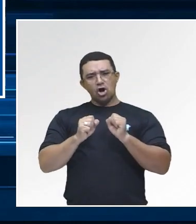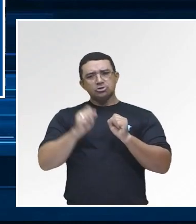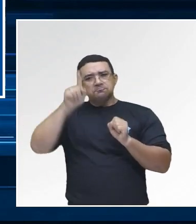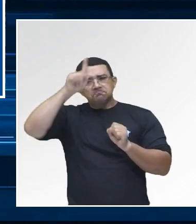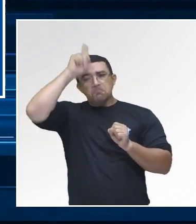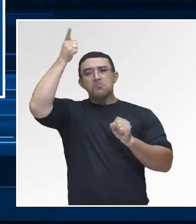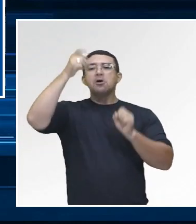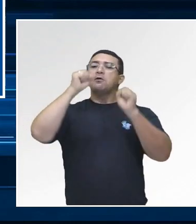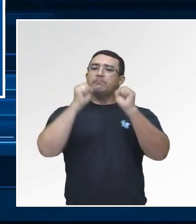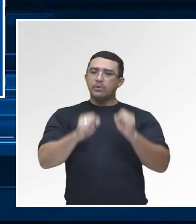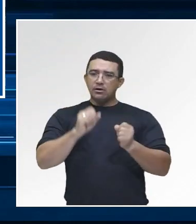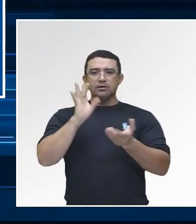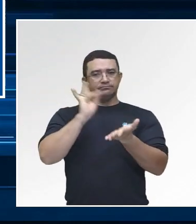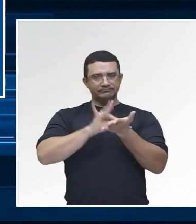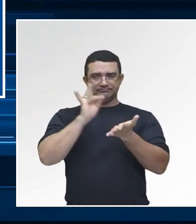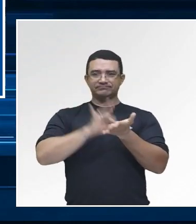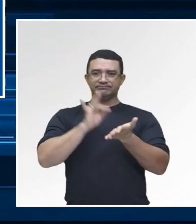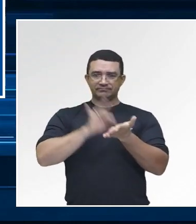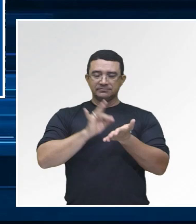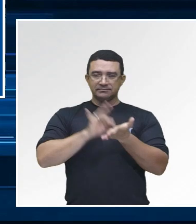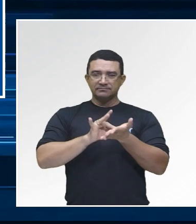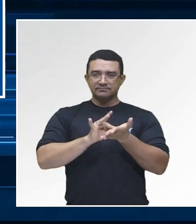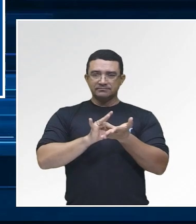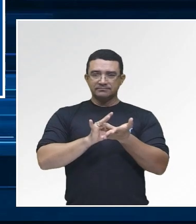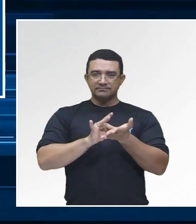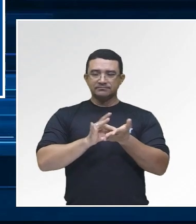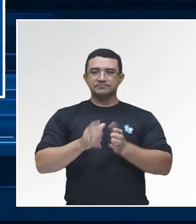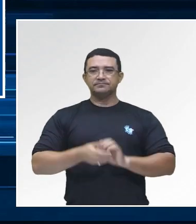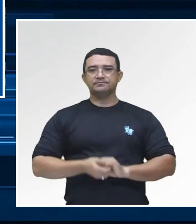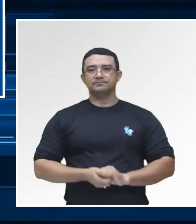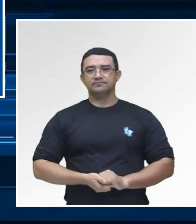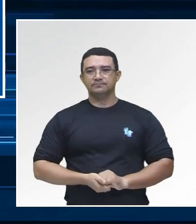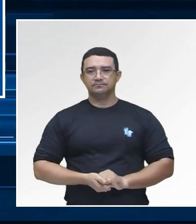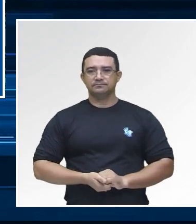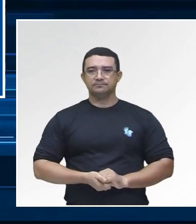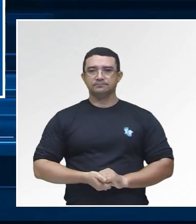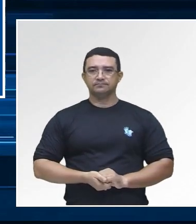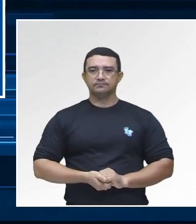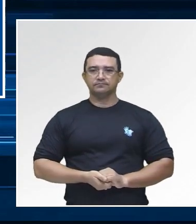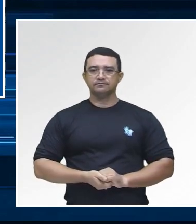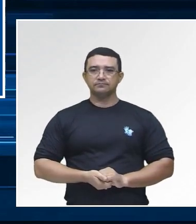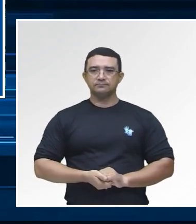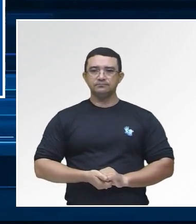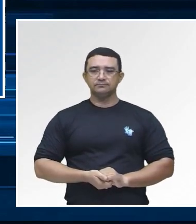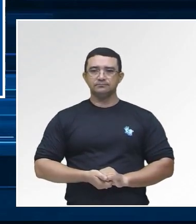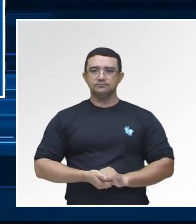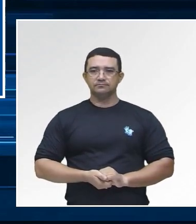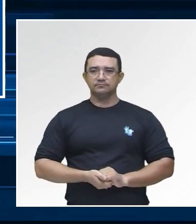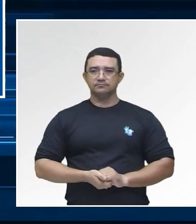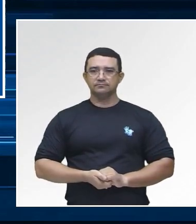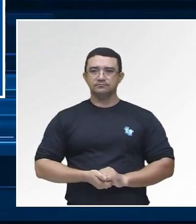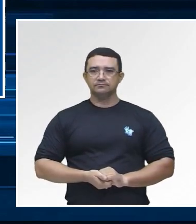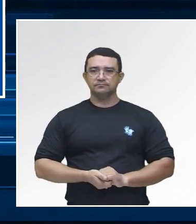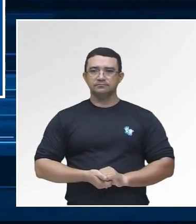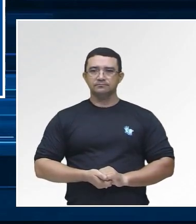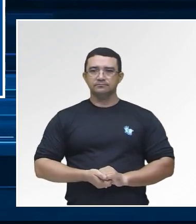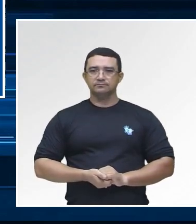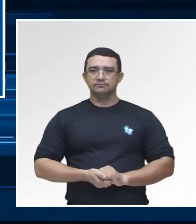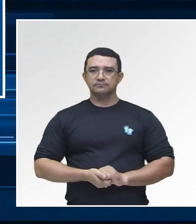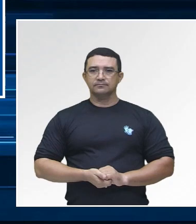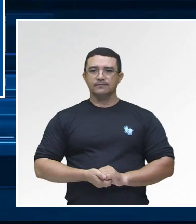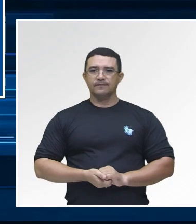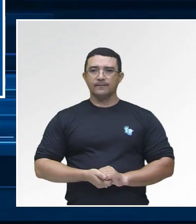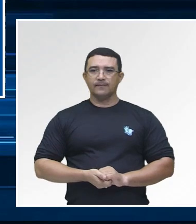ou fictício, aquele que veio só da imaginação, que você cria a história.